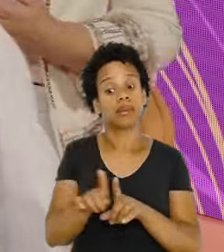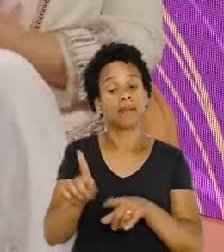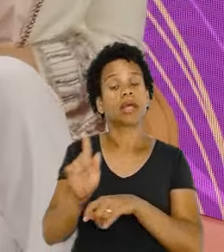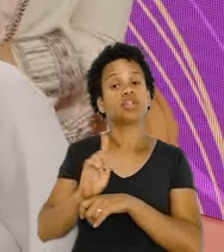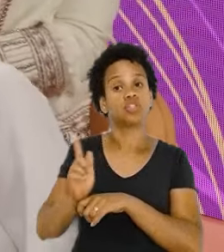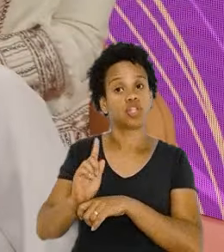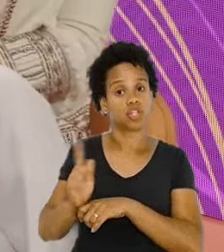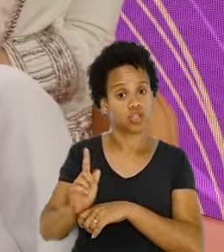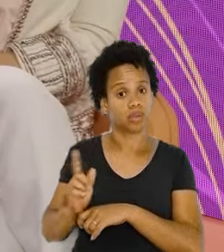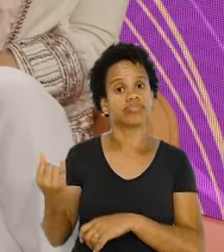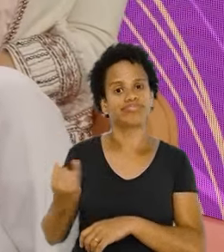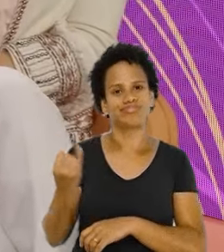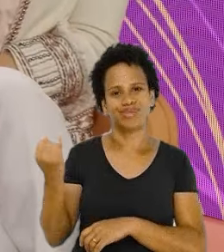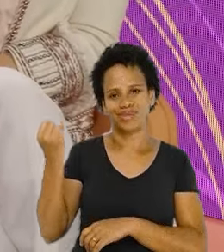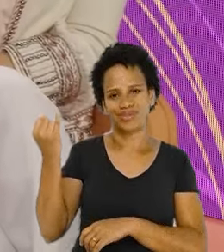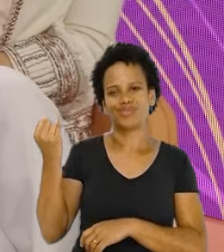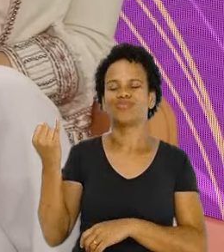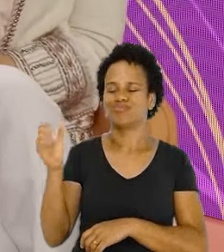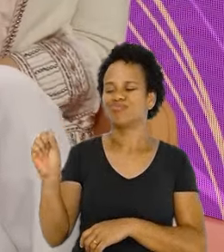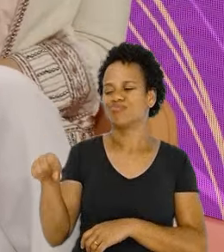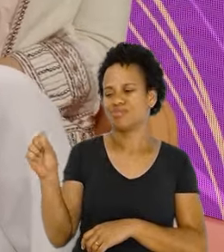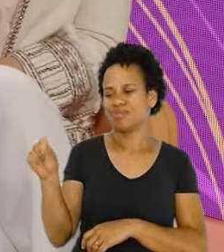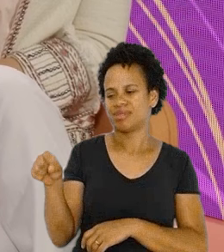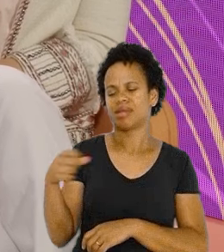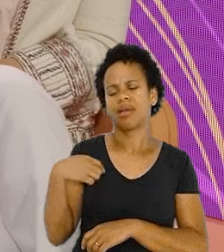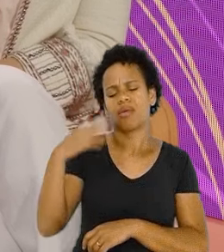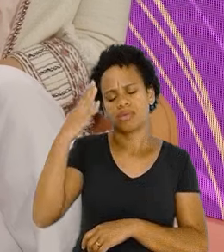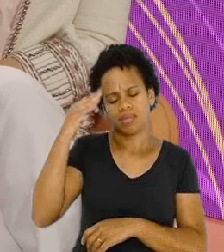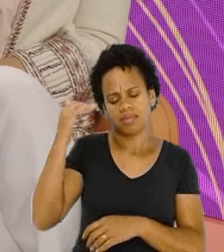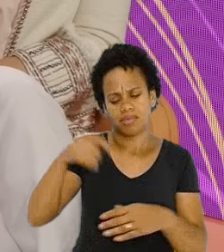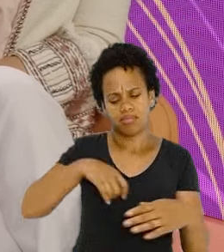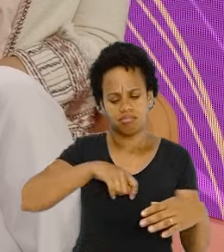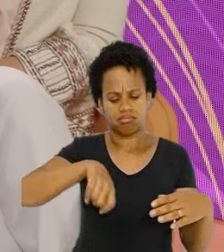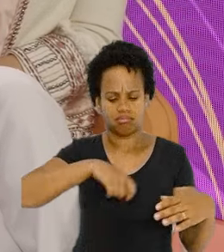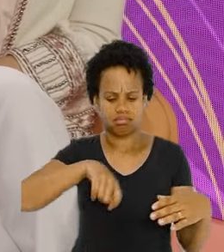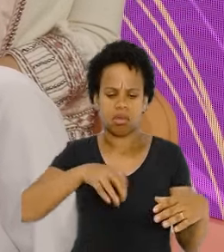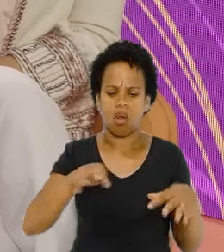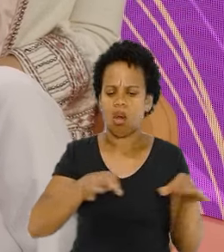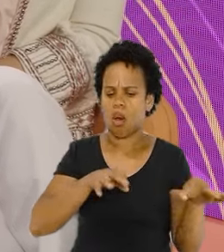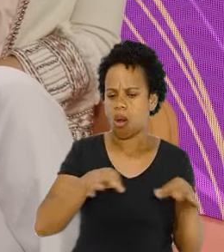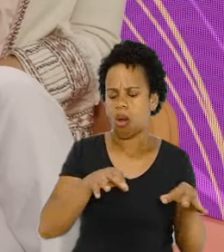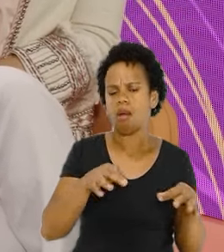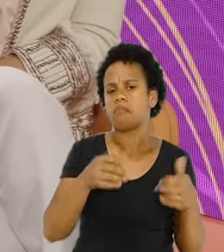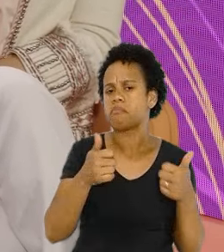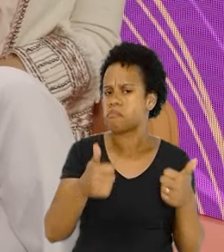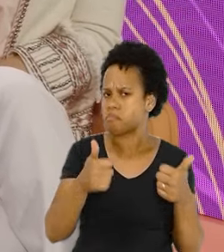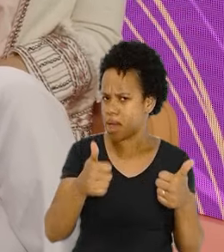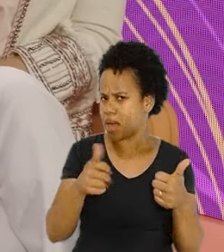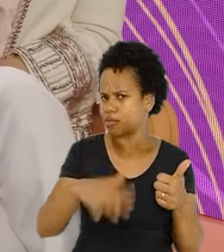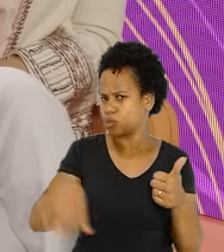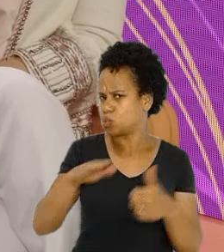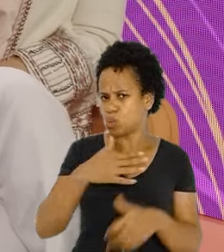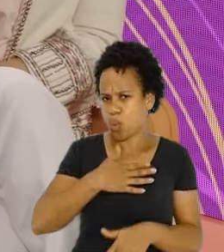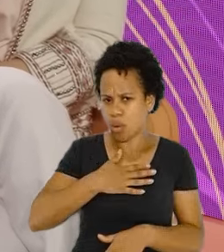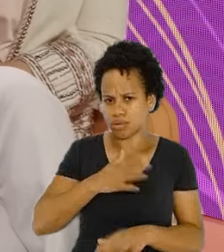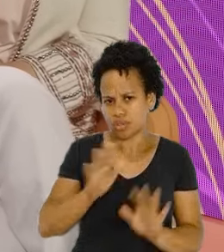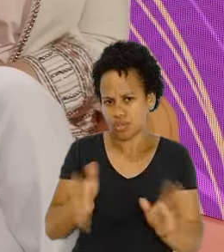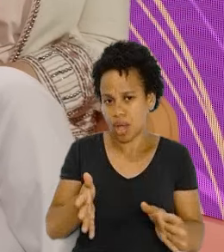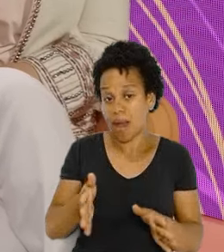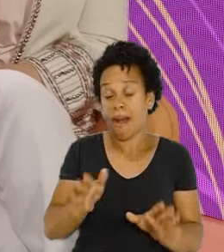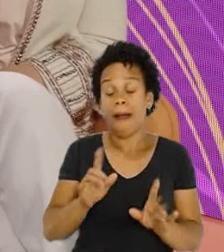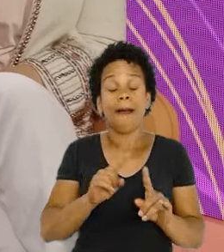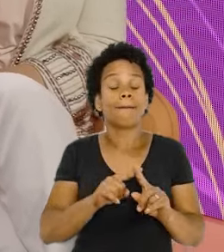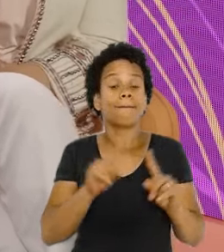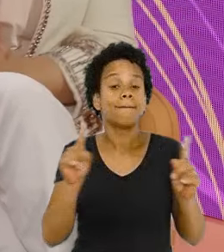também que é fundamental é Ana porque assim Eu sabia que eu já sabia cozinhar a minha comida já tava provada né mas eu